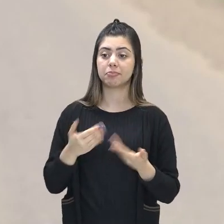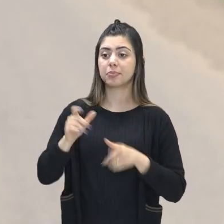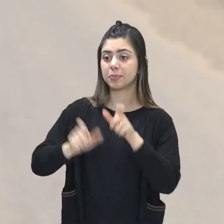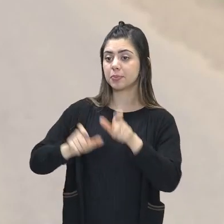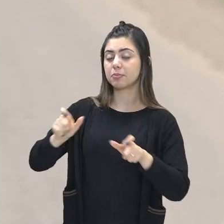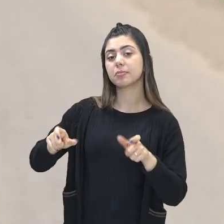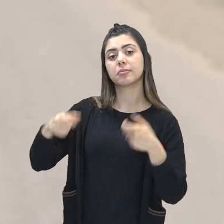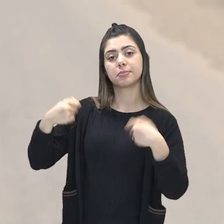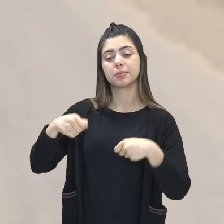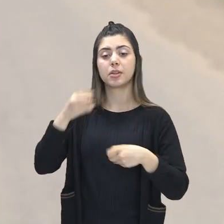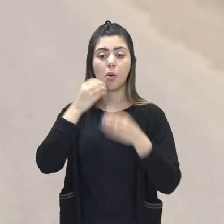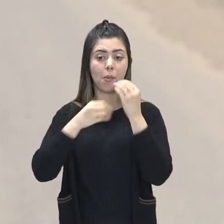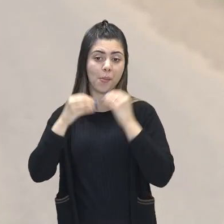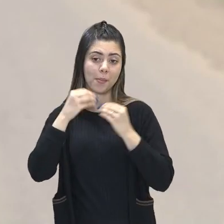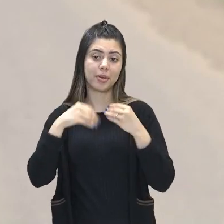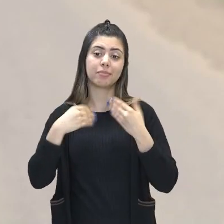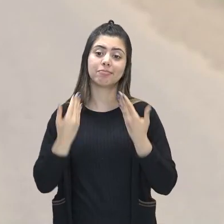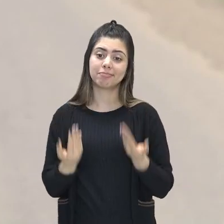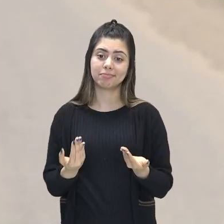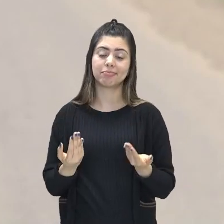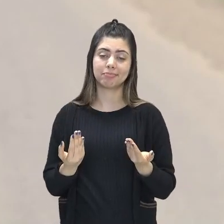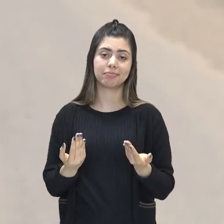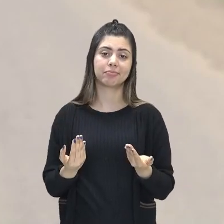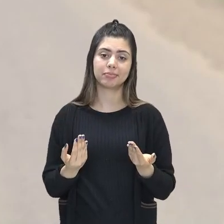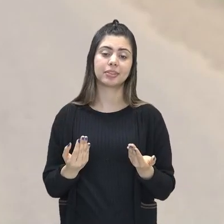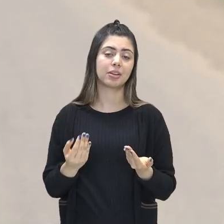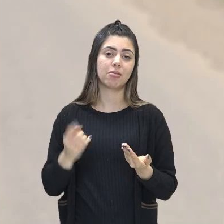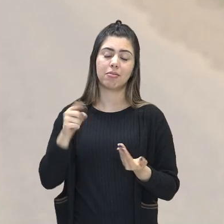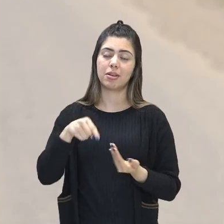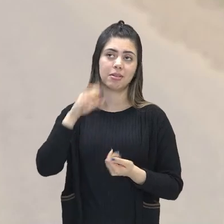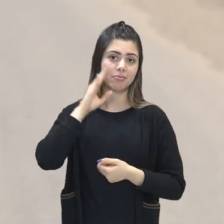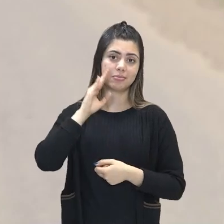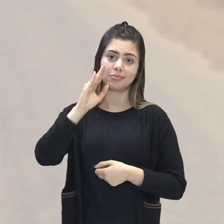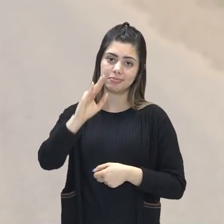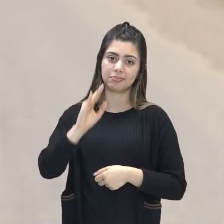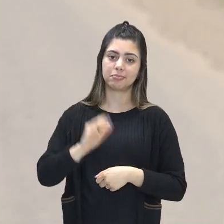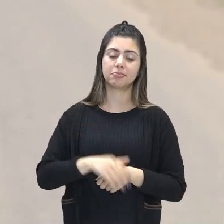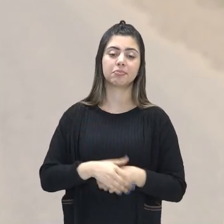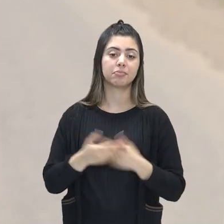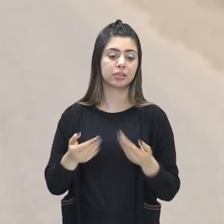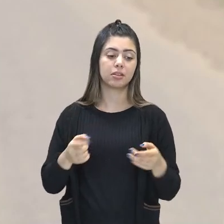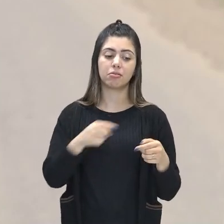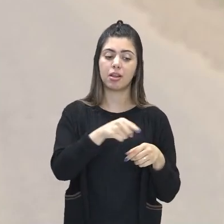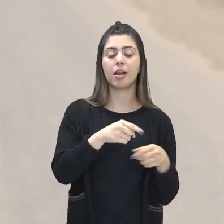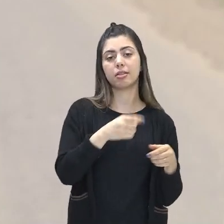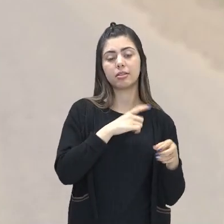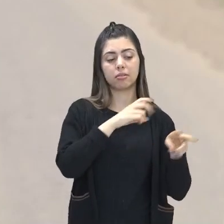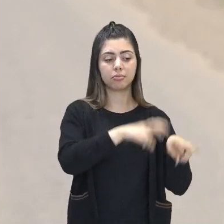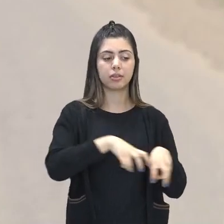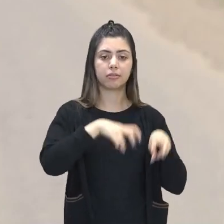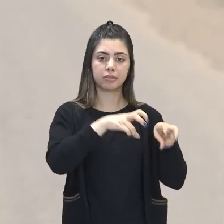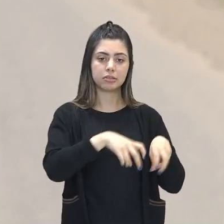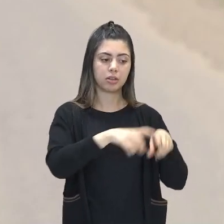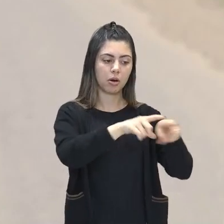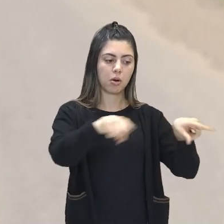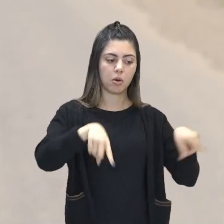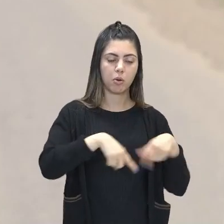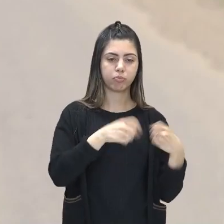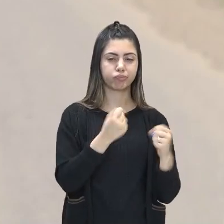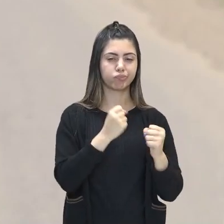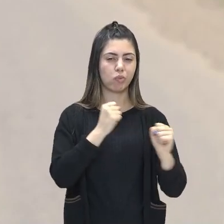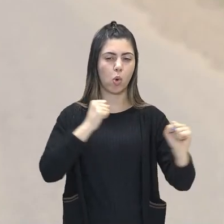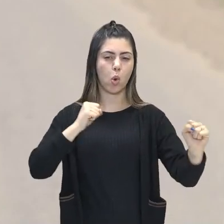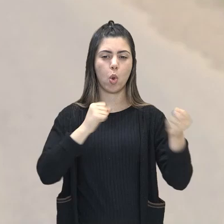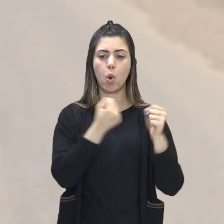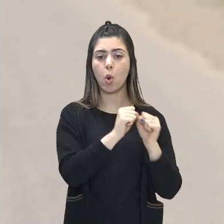se alimentar, então esse é um fator primordial, né? Tanto nas grandes fazendas, geralmente as grandes fazendas, os grandes latifúndios